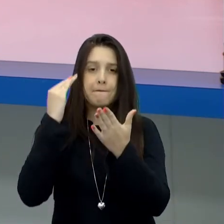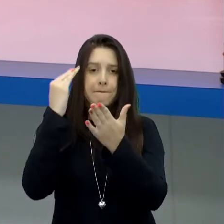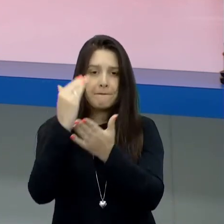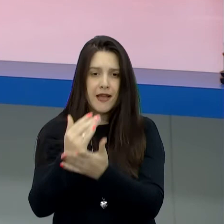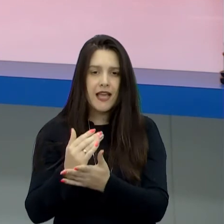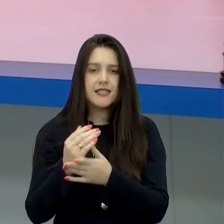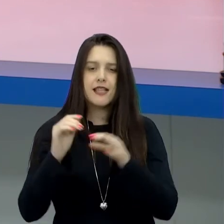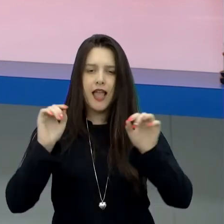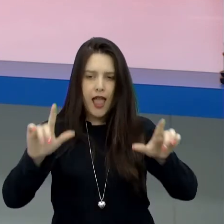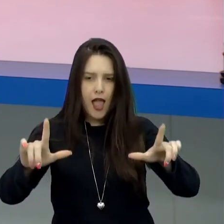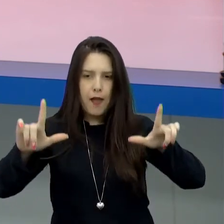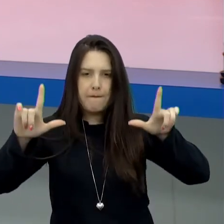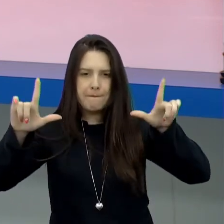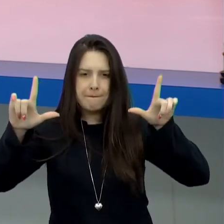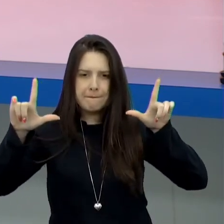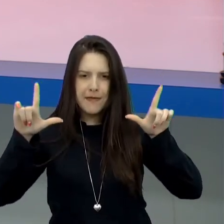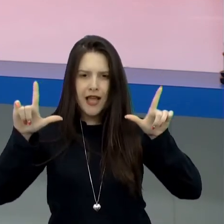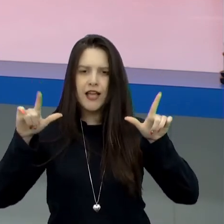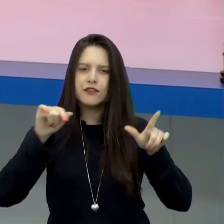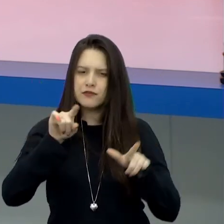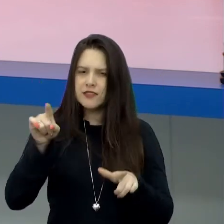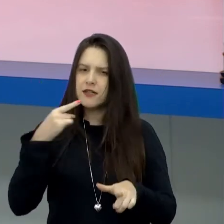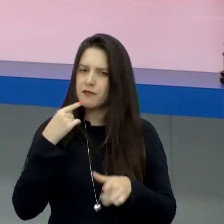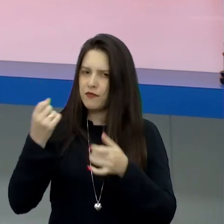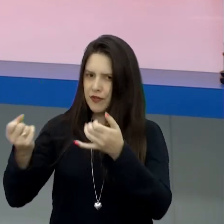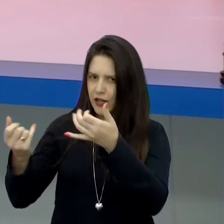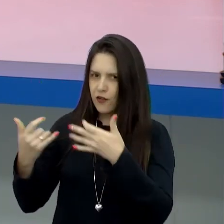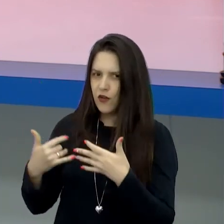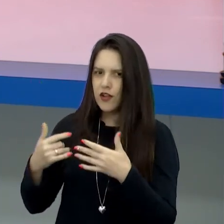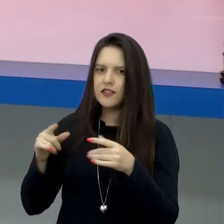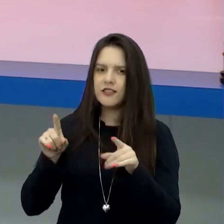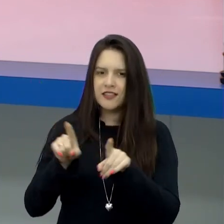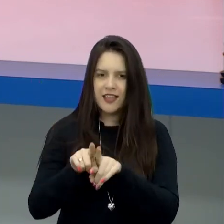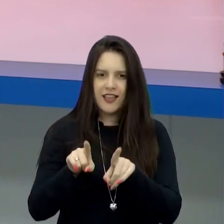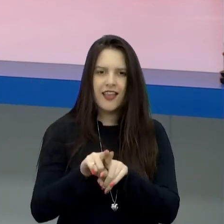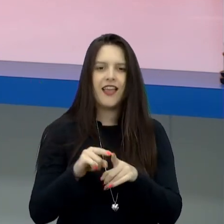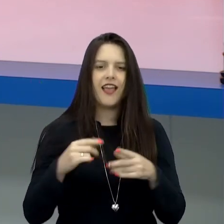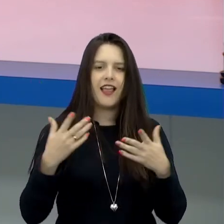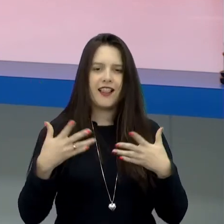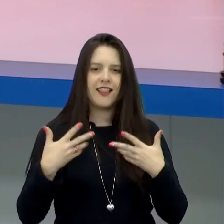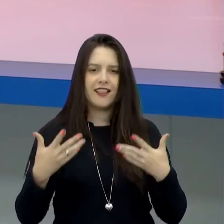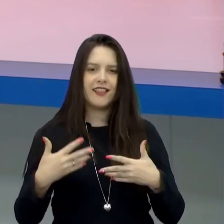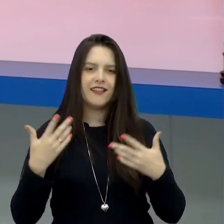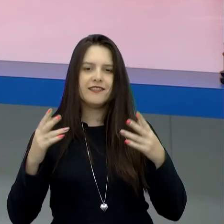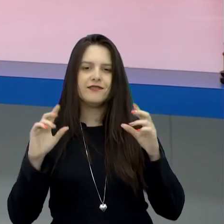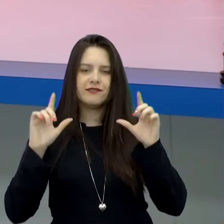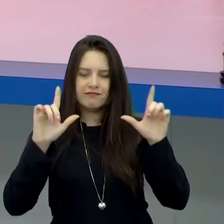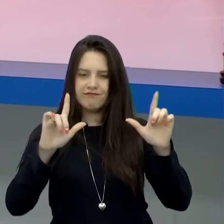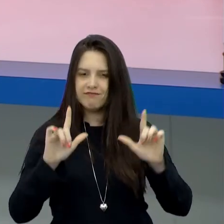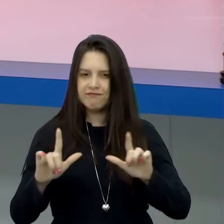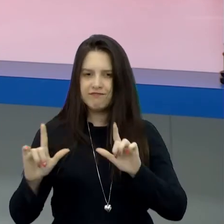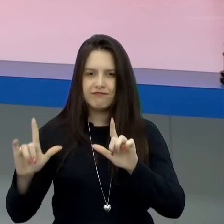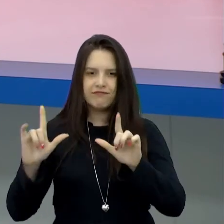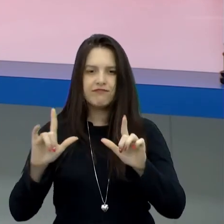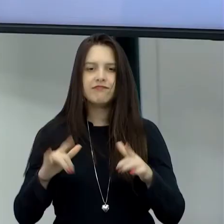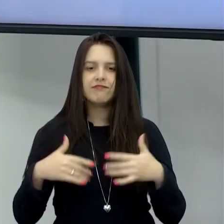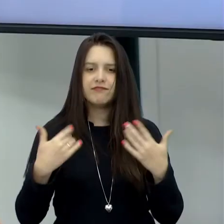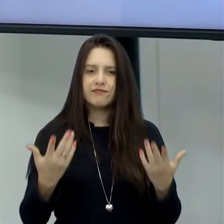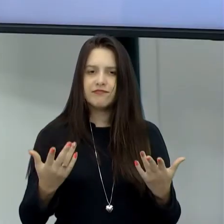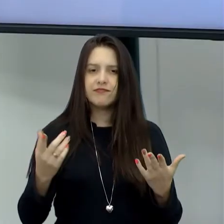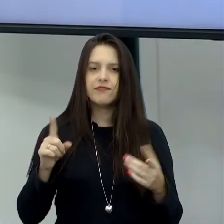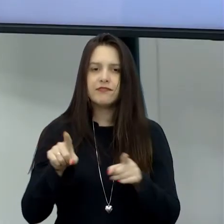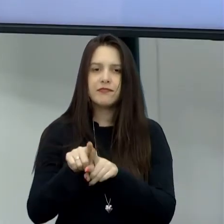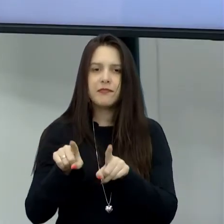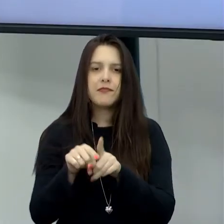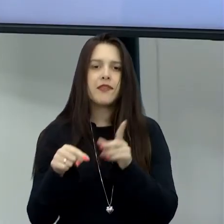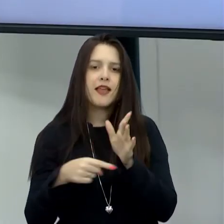a imagem, no caso, a gente até falou, né? A primeira que não é estática, né? É. A segunda, no caso, é, né? E a primeira a gente vê o movimento,